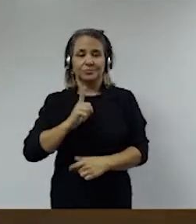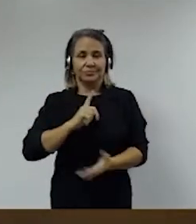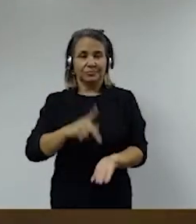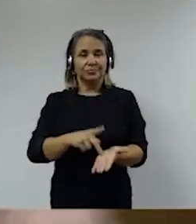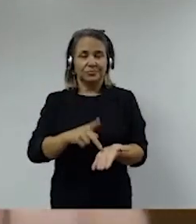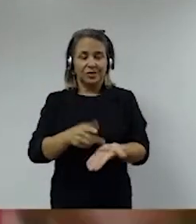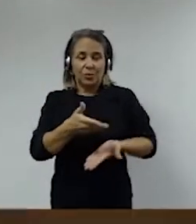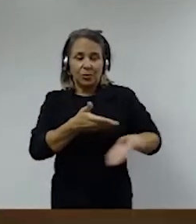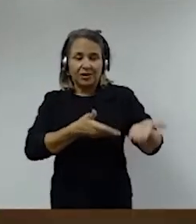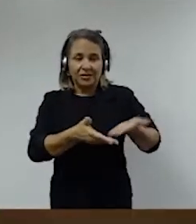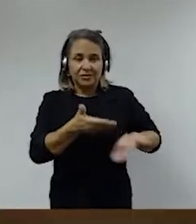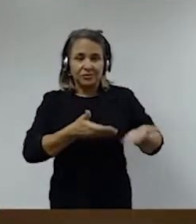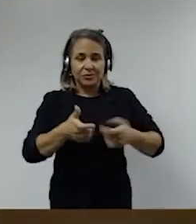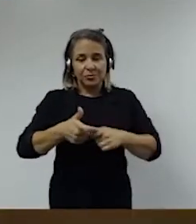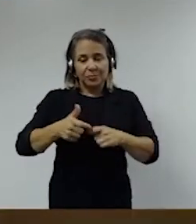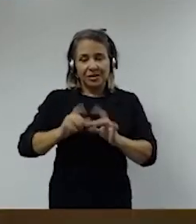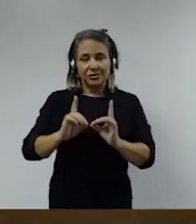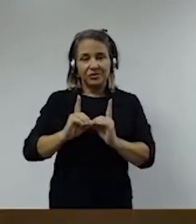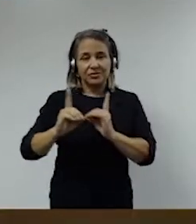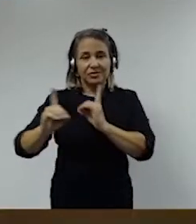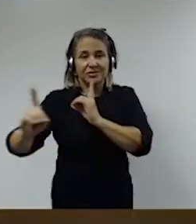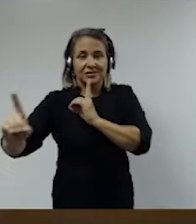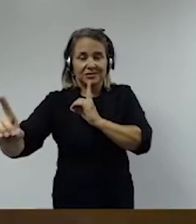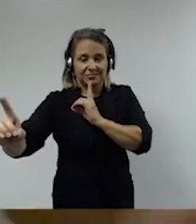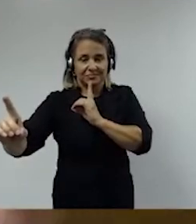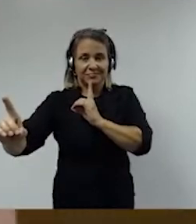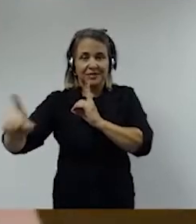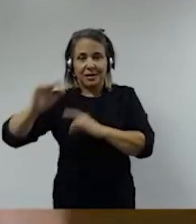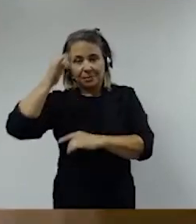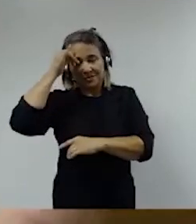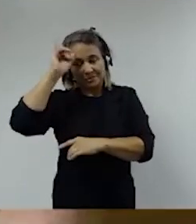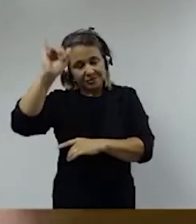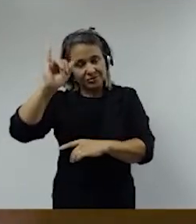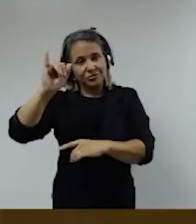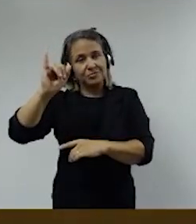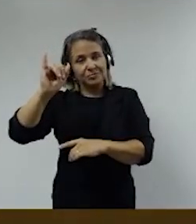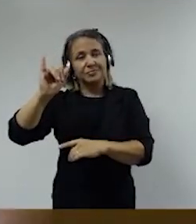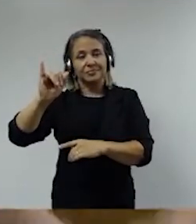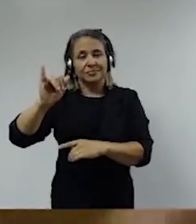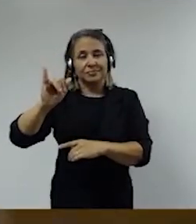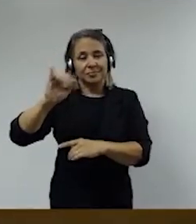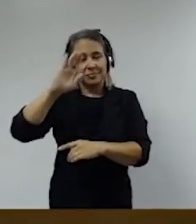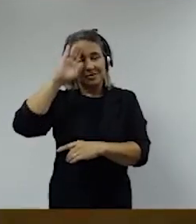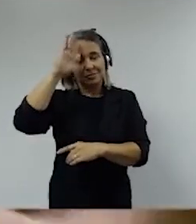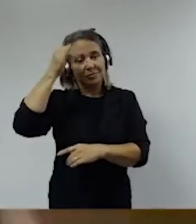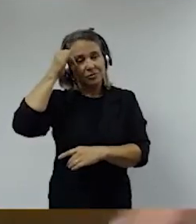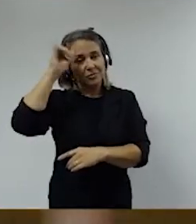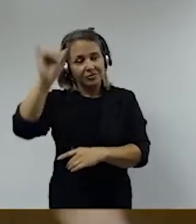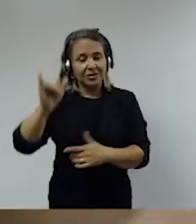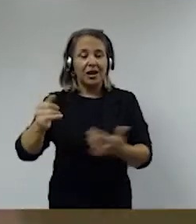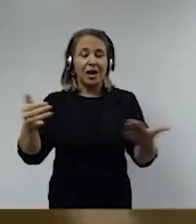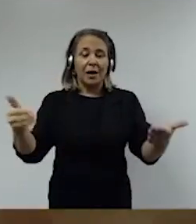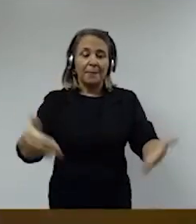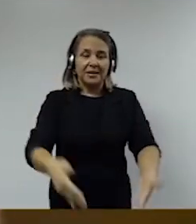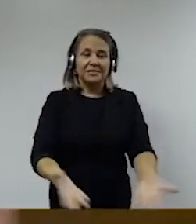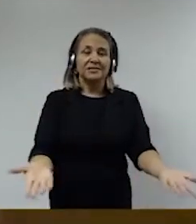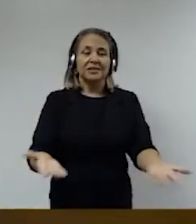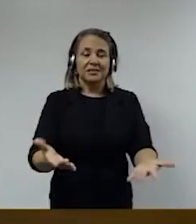um atendimento médico à distância, principalmente para evitar, né, a grande presença de pessoas